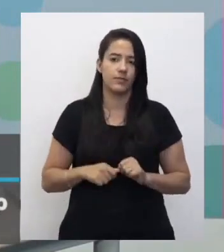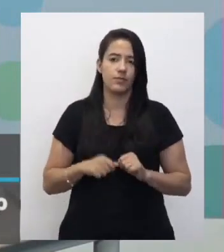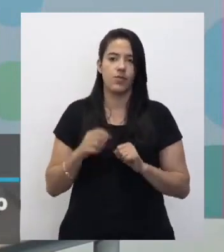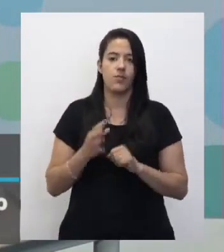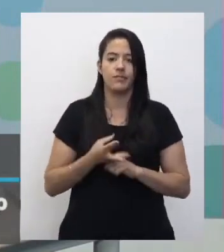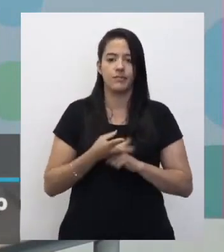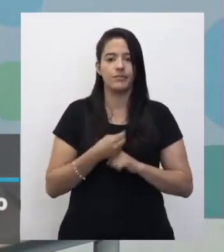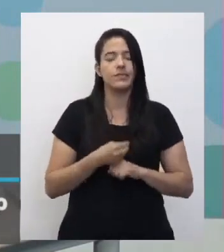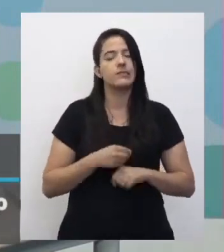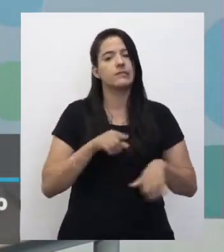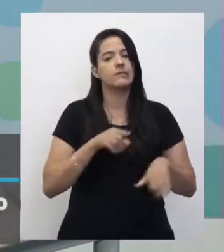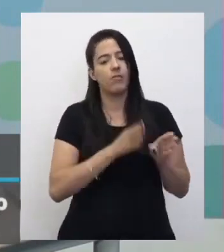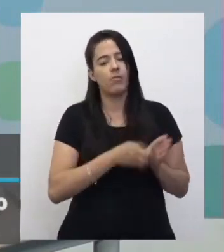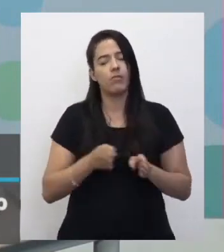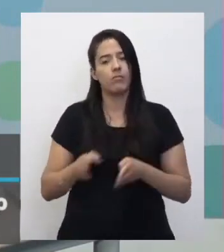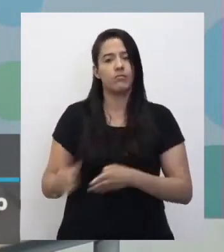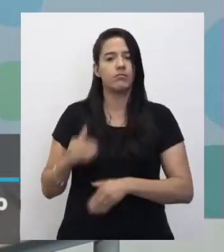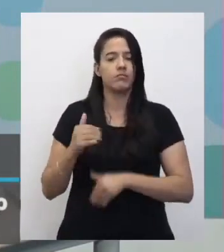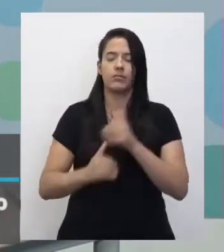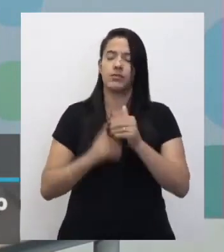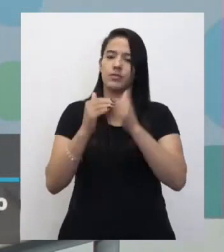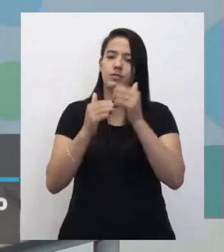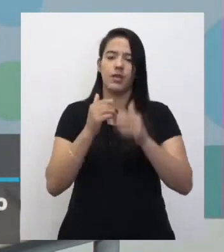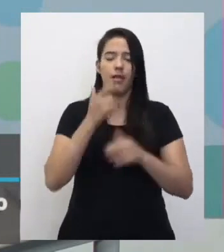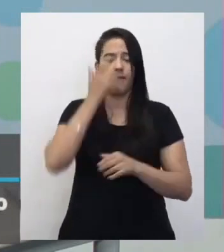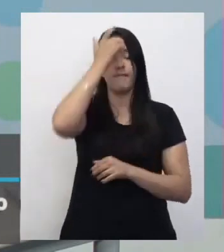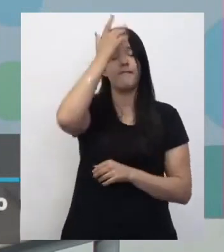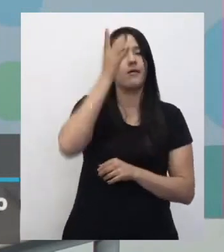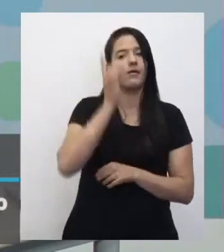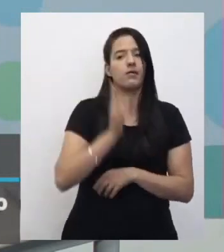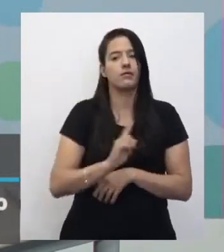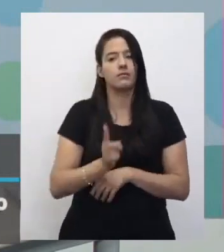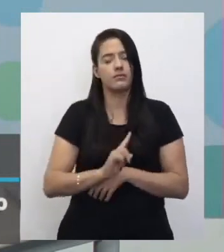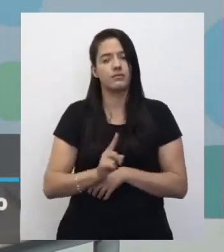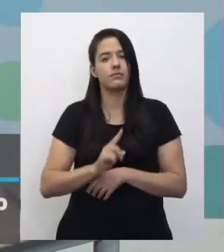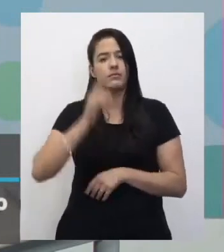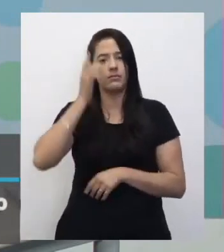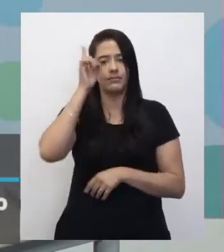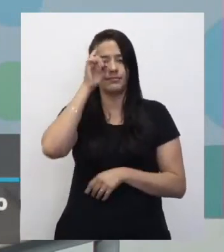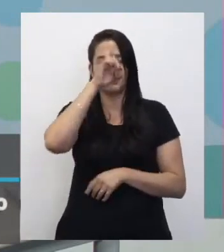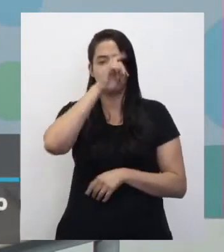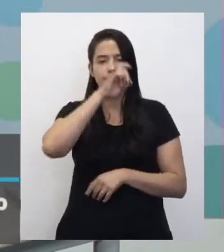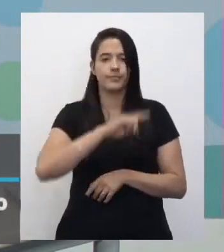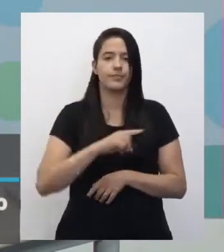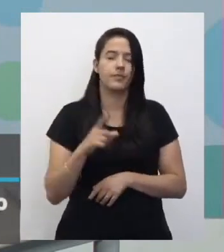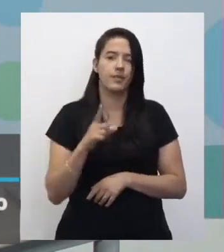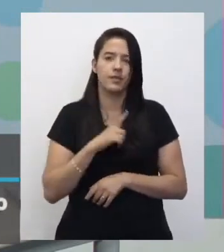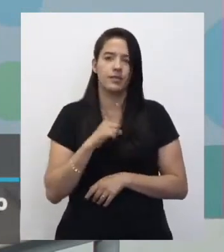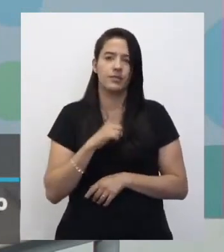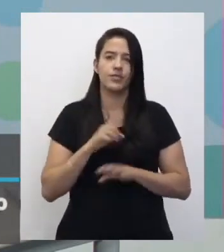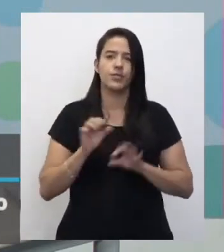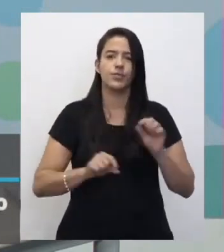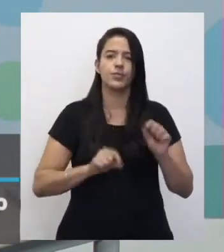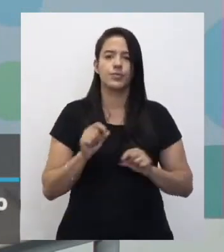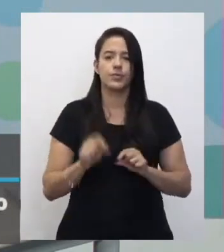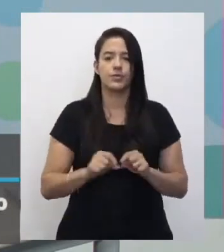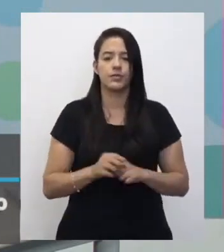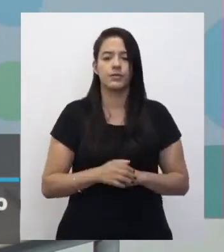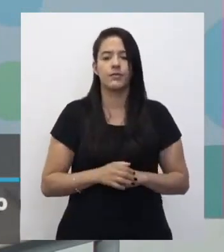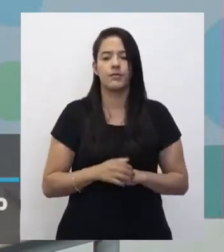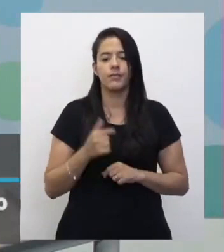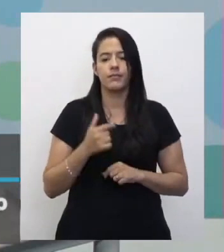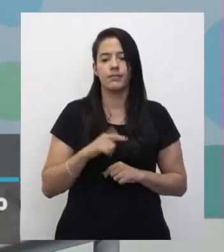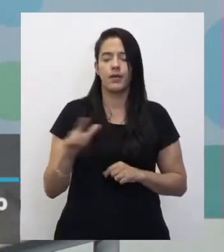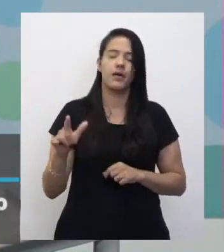todo um processo, não era tão fácil, né? As corporações de ofício acabaram promovendo aí uma espécie de